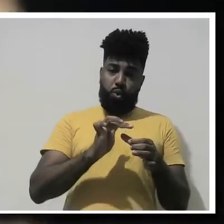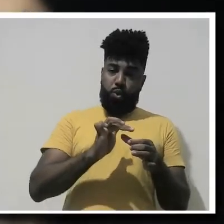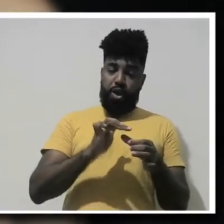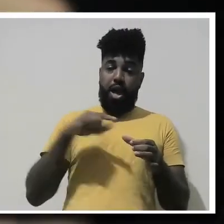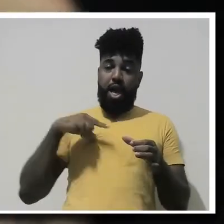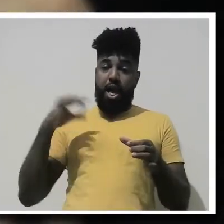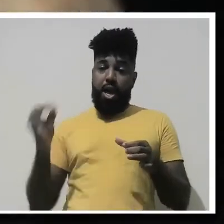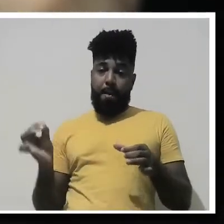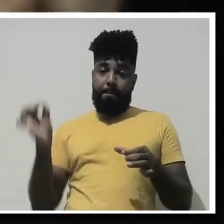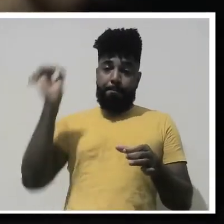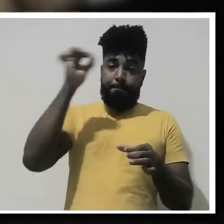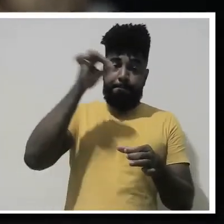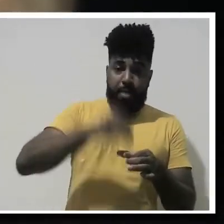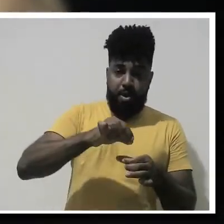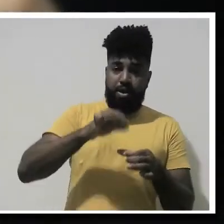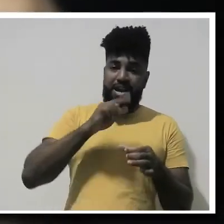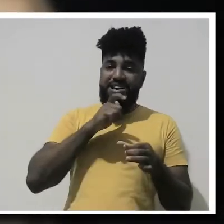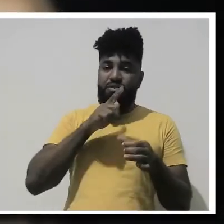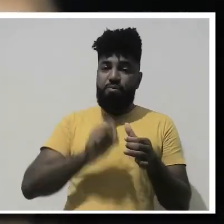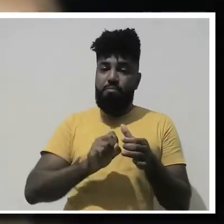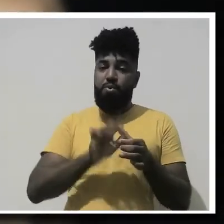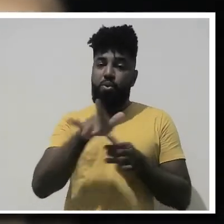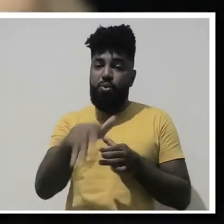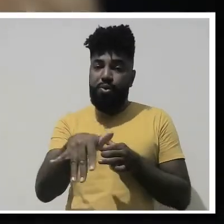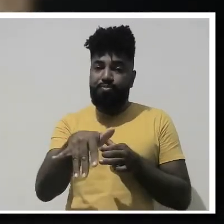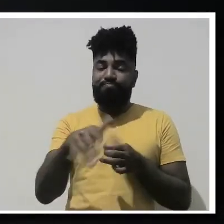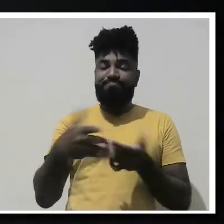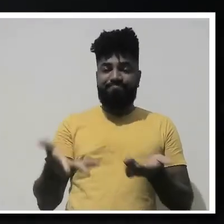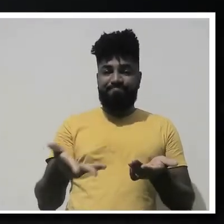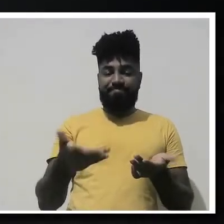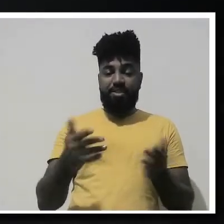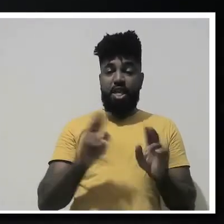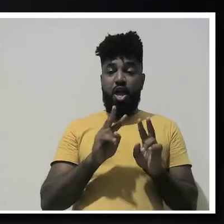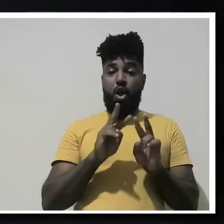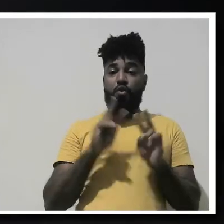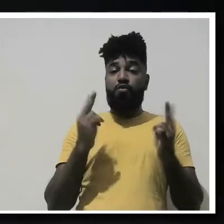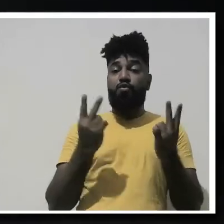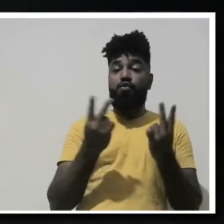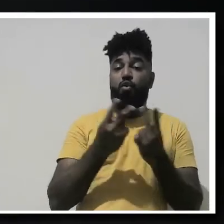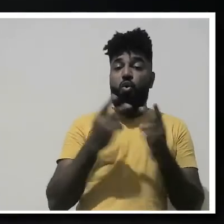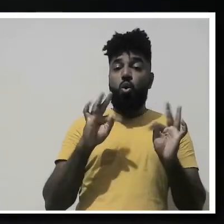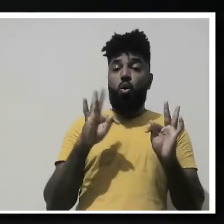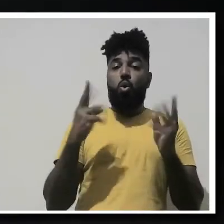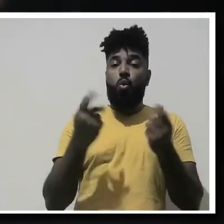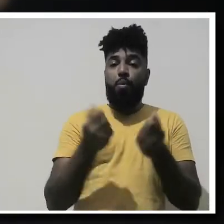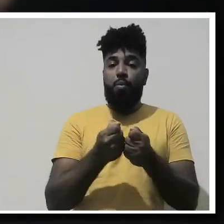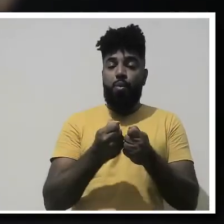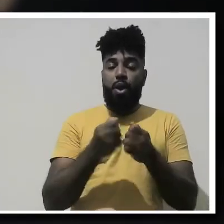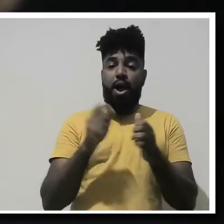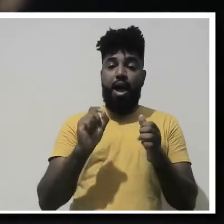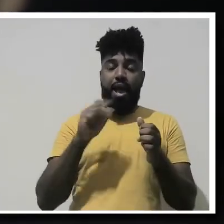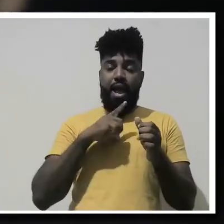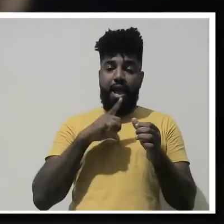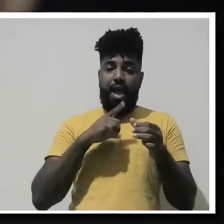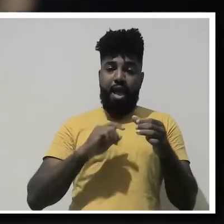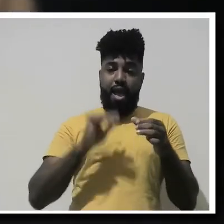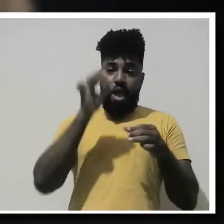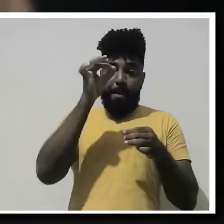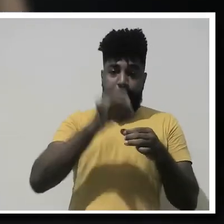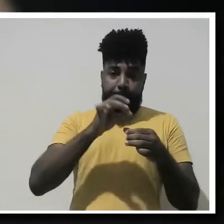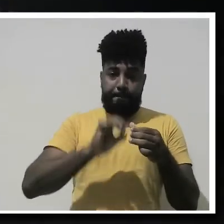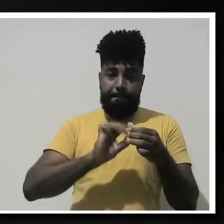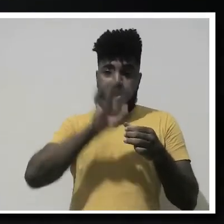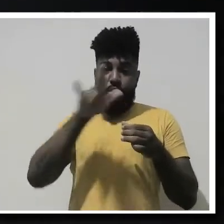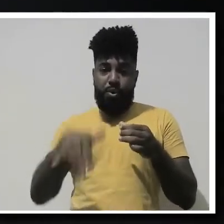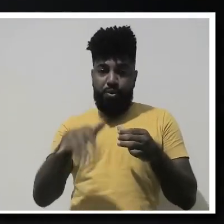tampar e precisa sair um esguicho da tampa dele. Isso porque o volume total do piquenômetro considera esse percurso da tampa também.